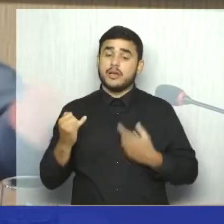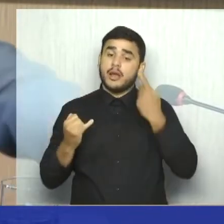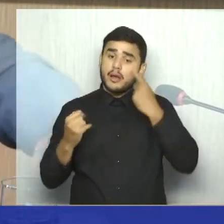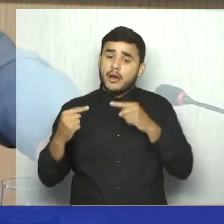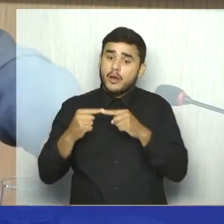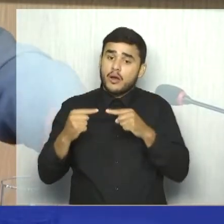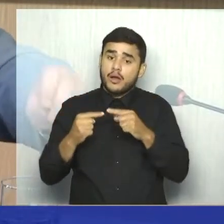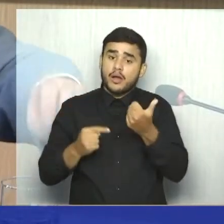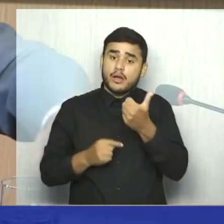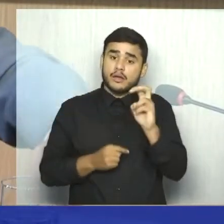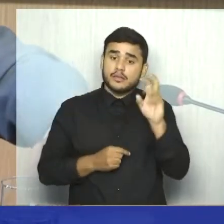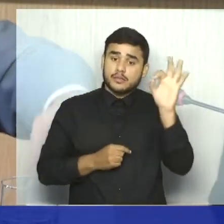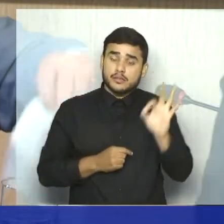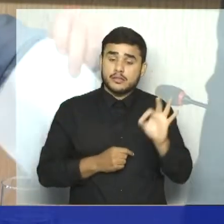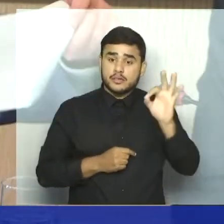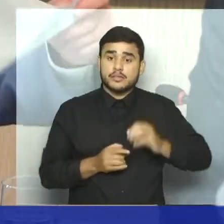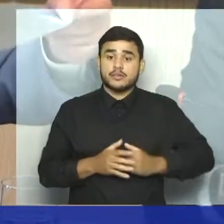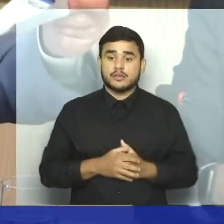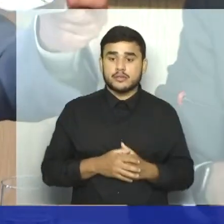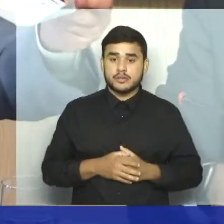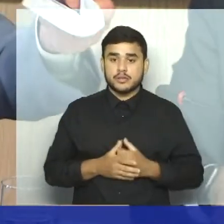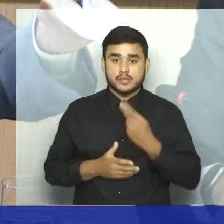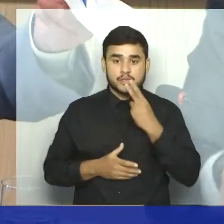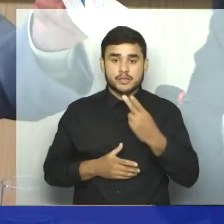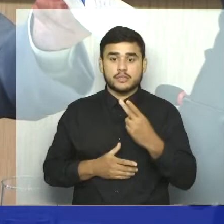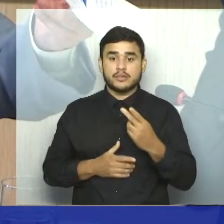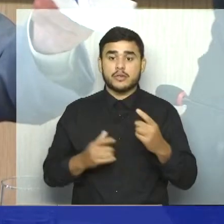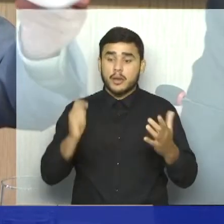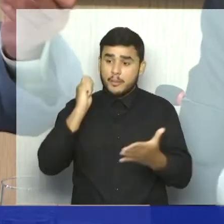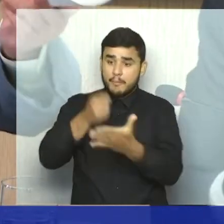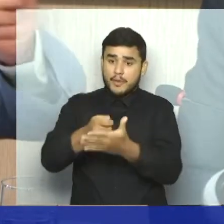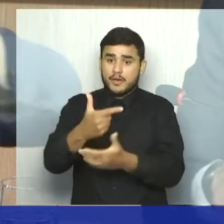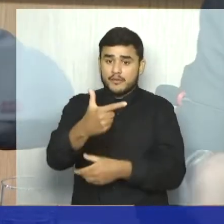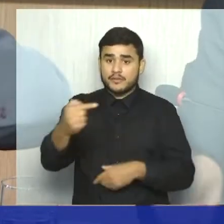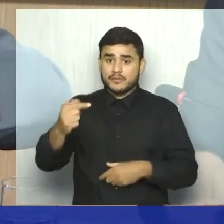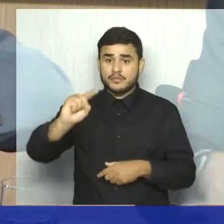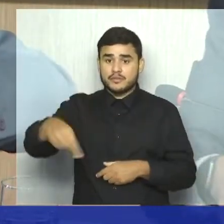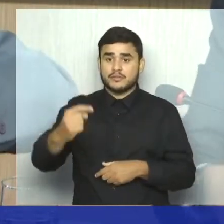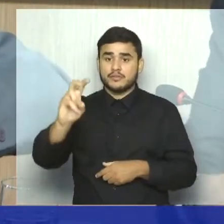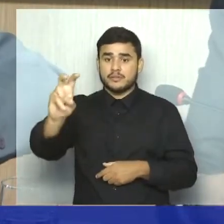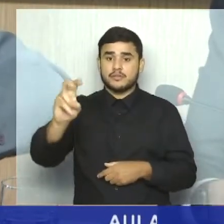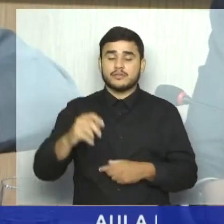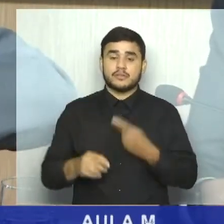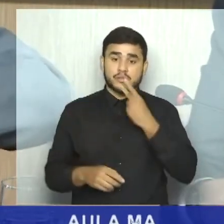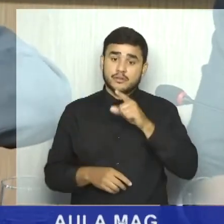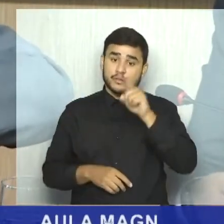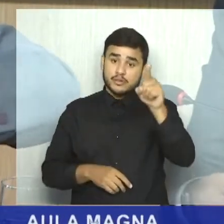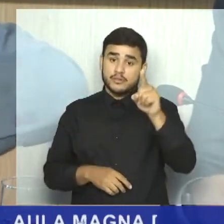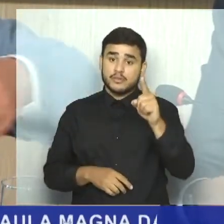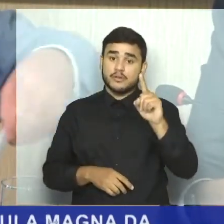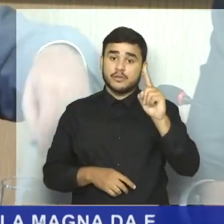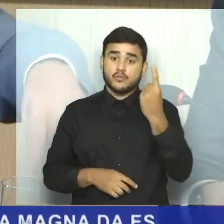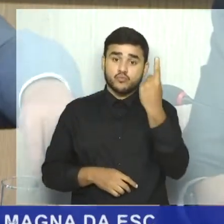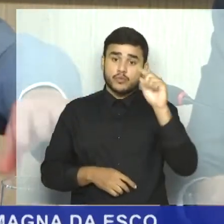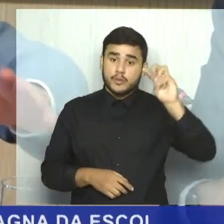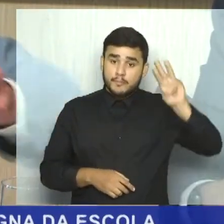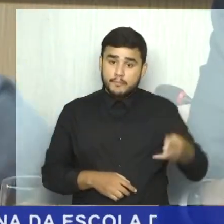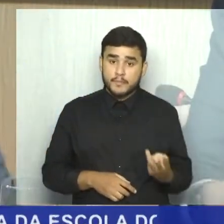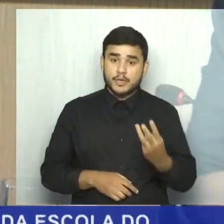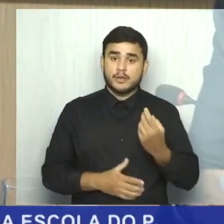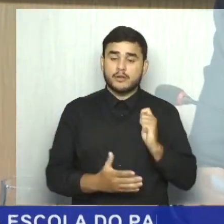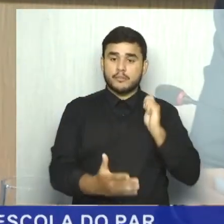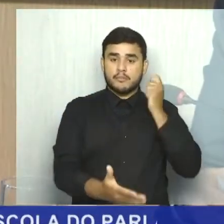Esse professor aqui, o Jonas, paga 27,5% no salário dele. E o cara que apresenta o Jornal Nacional ganha R$ 1 milhão e paga 15%.